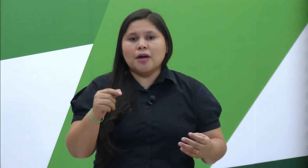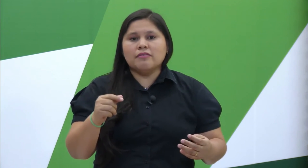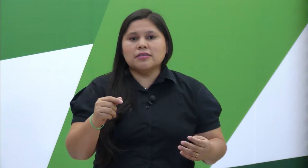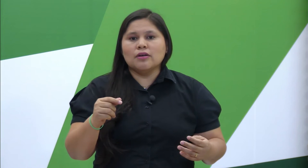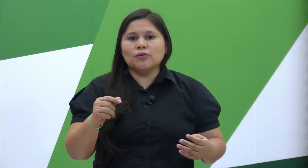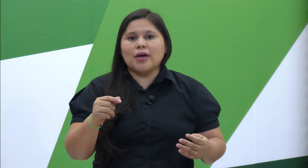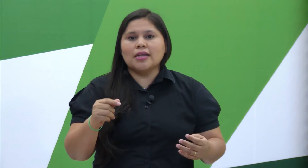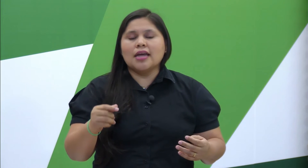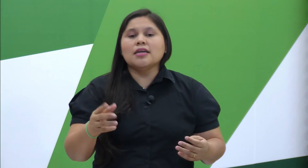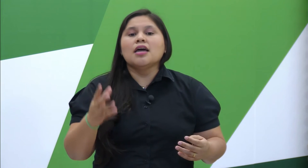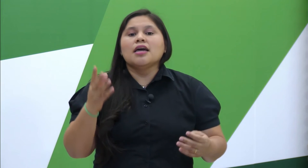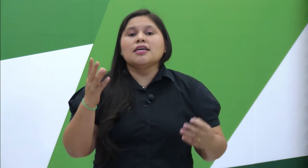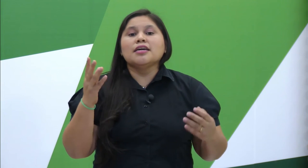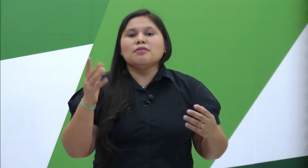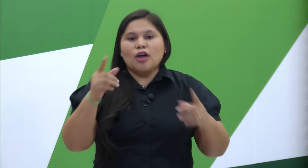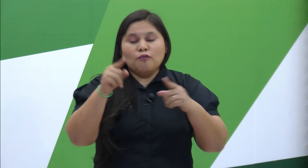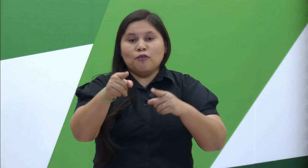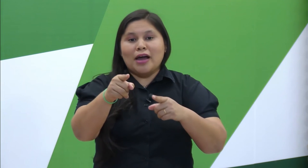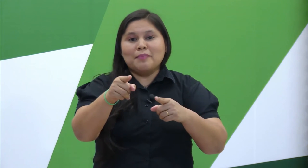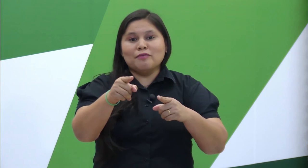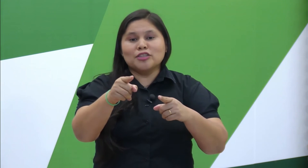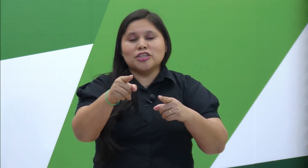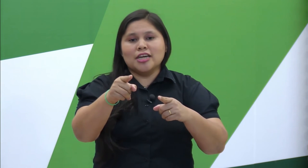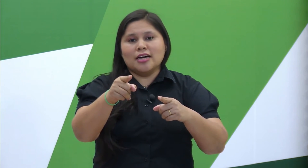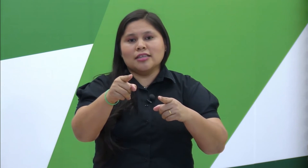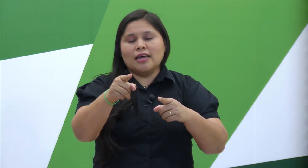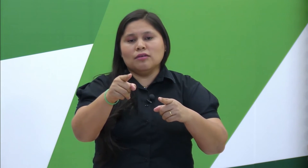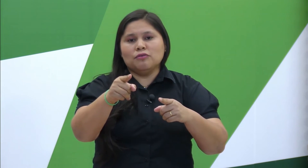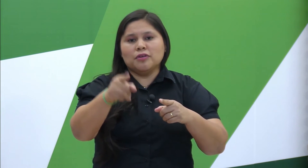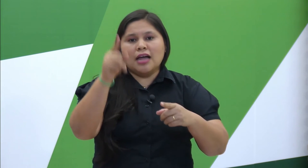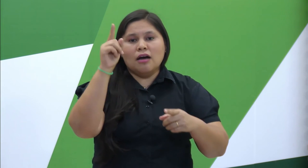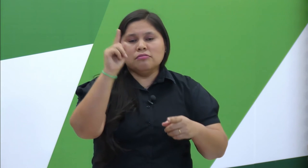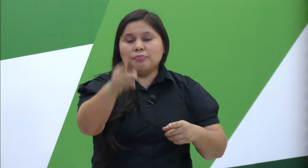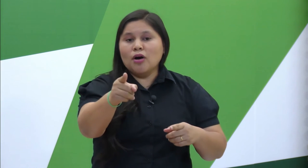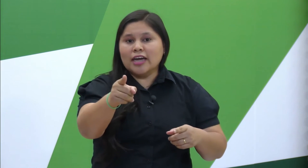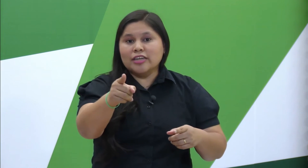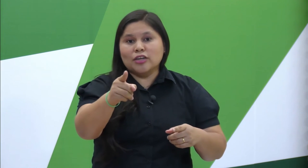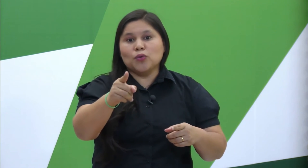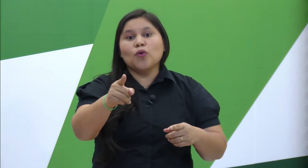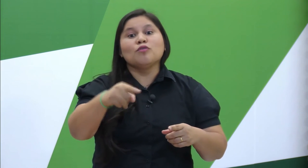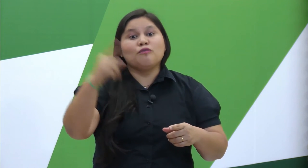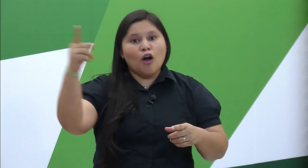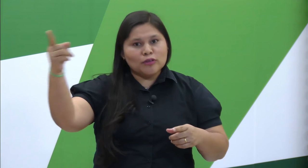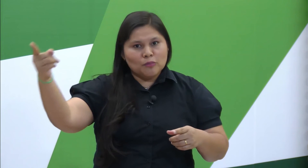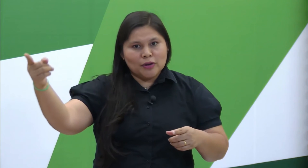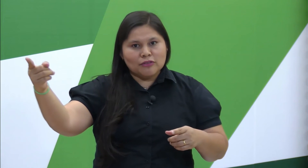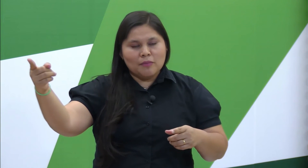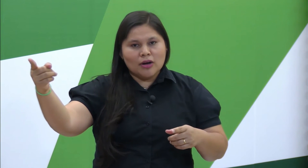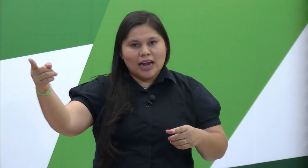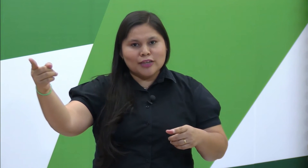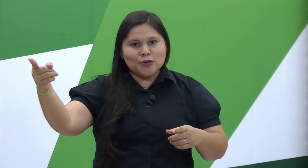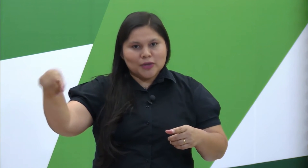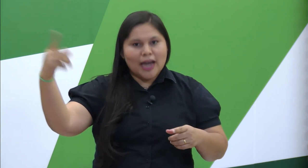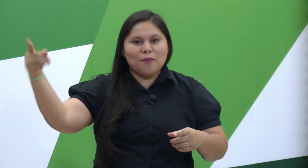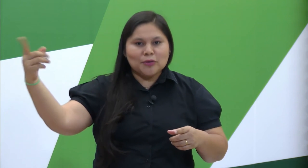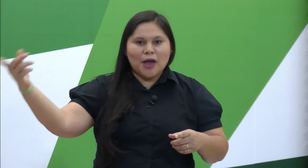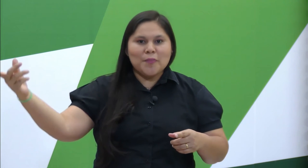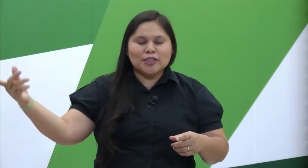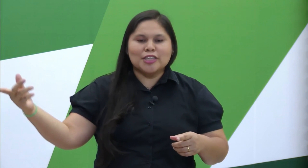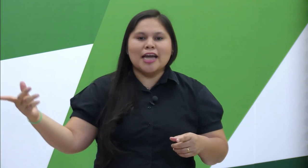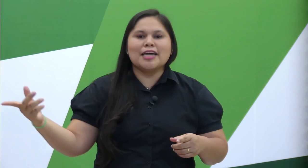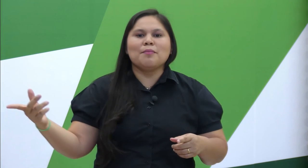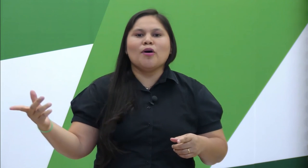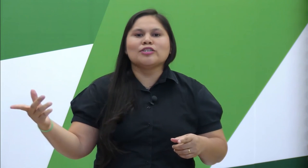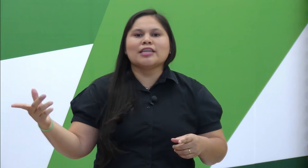as provas, então, do Enem, e falei para vocês que ia cantar, então, no final, porque Getúlio volta no período democrático, que é quando